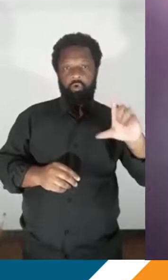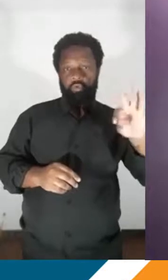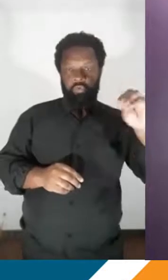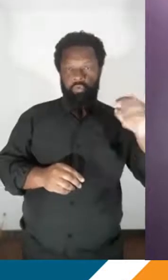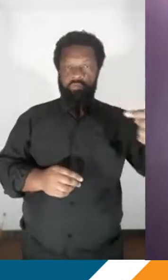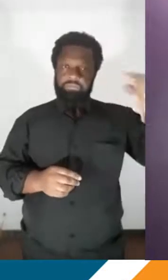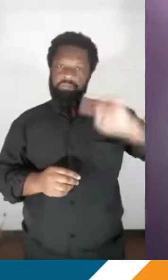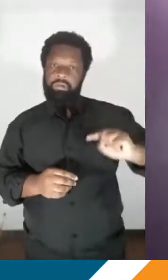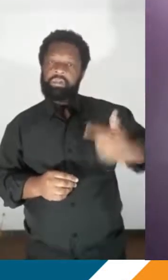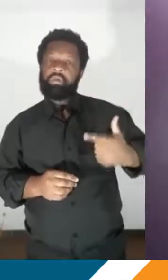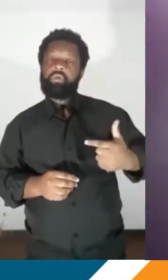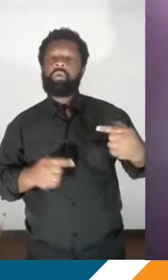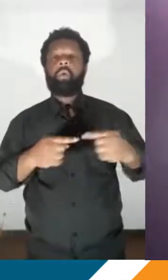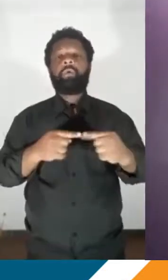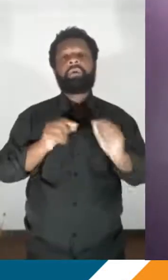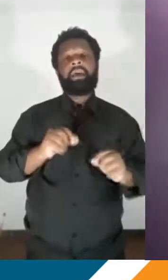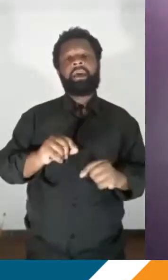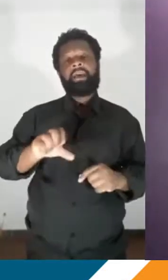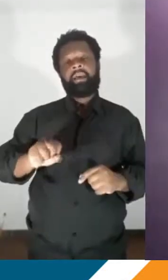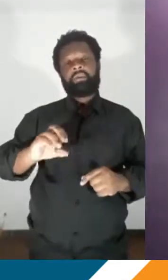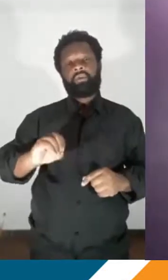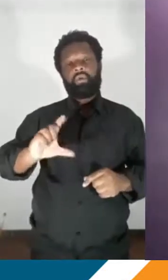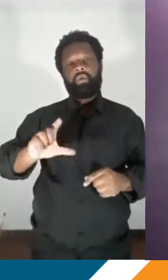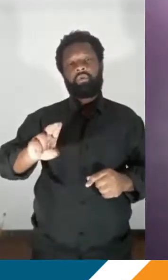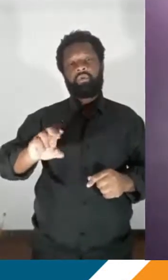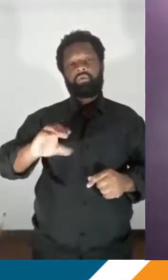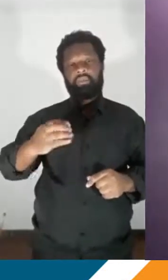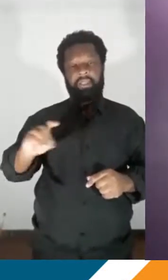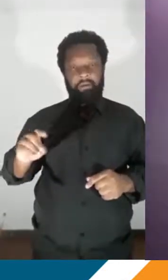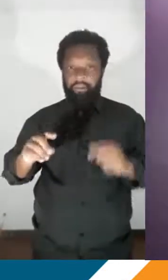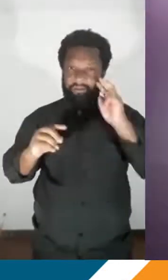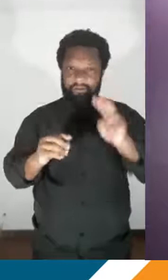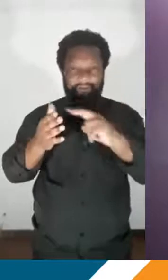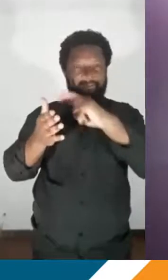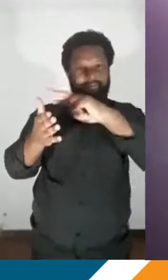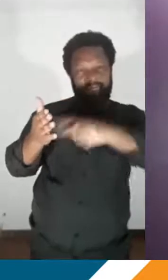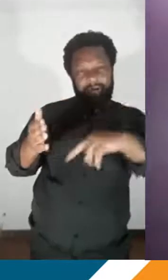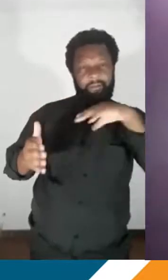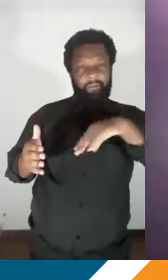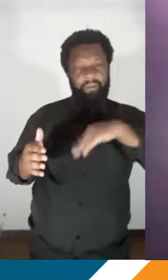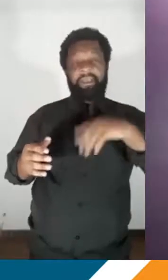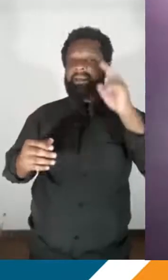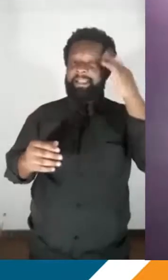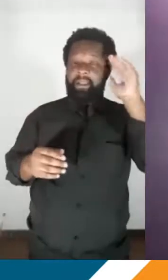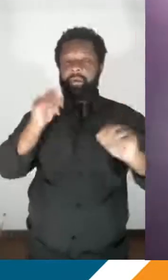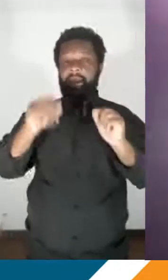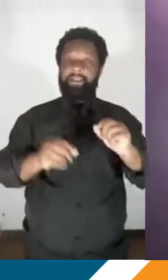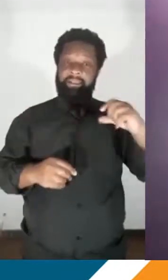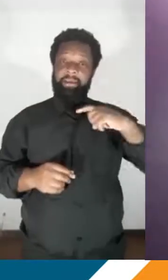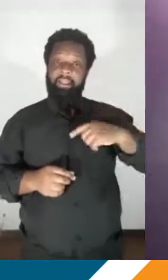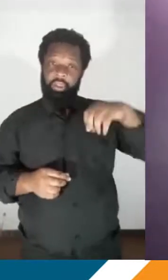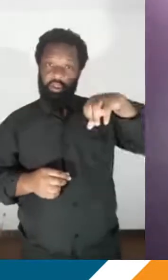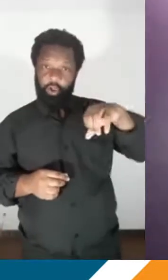soluto, e a segunda parte da unidade, ela descreve quanto à solução. Então, ao ler isso daqui no português, podemos